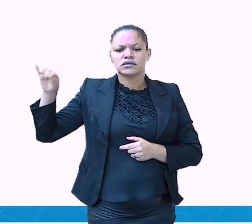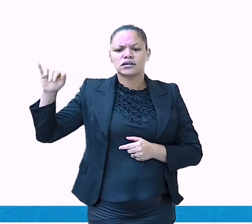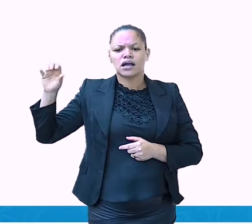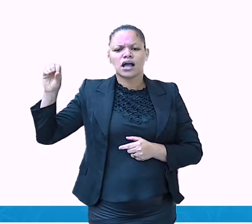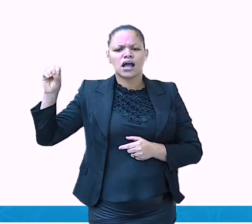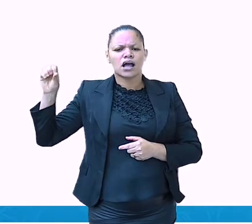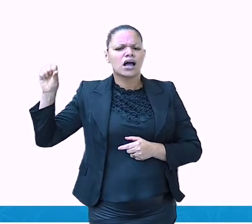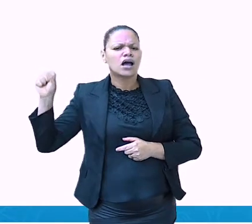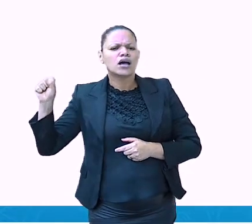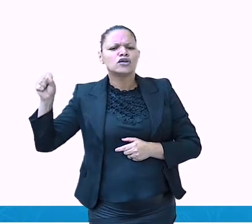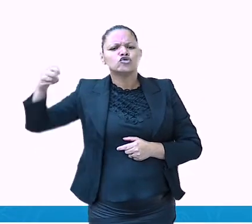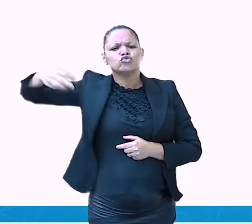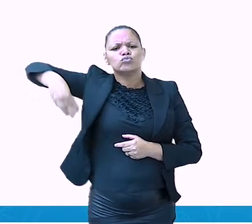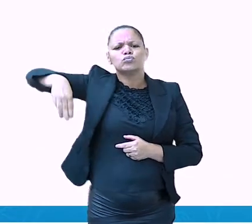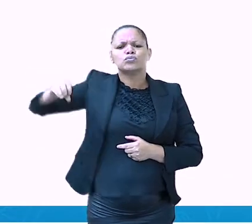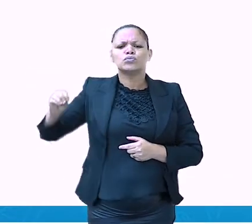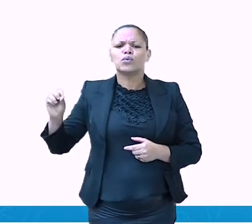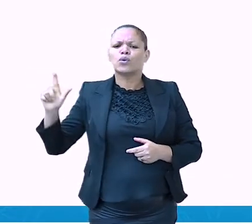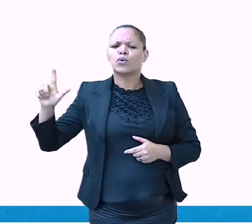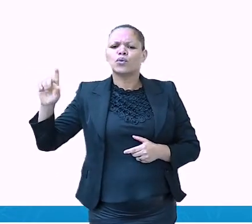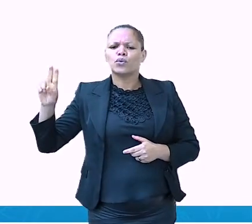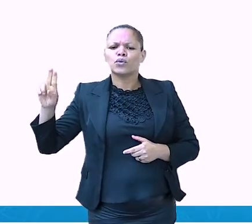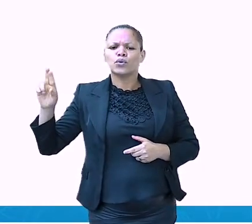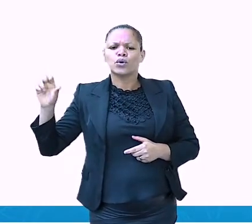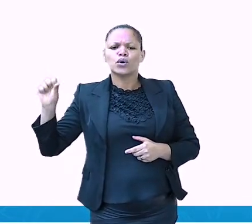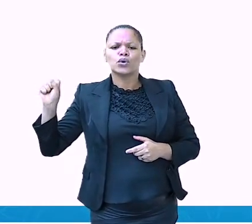equinodermos, os vermes e os